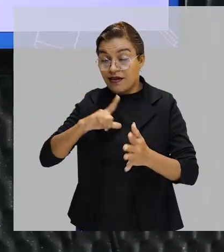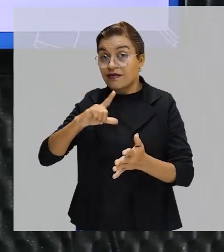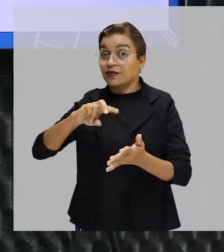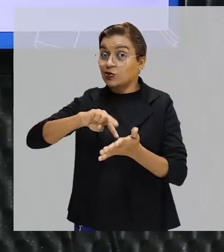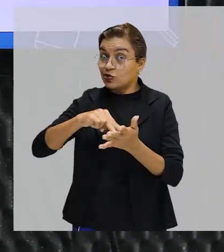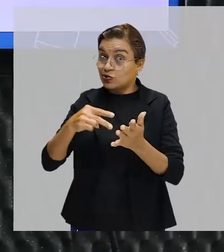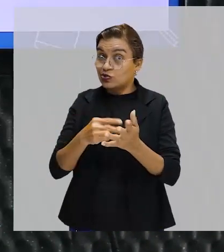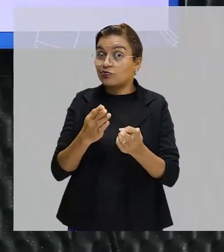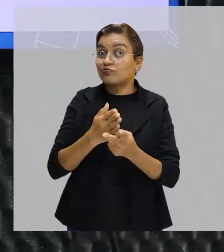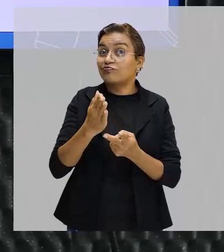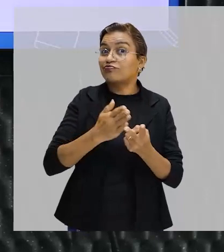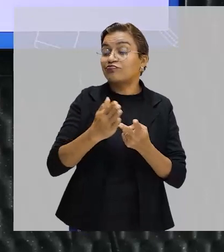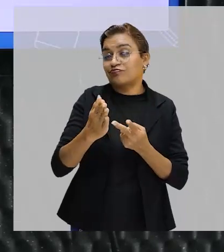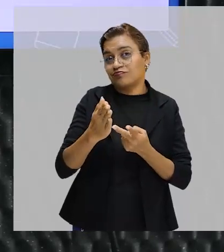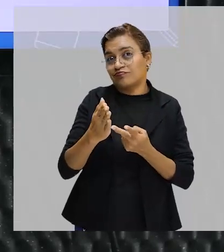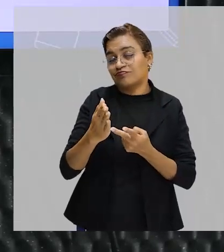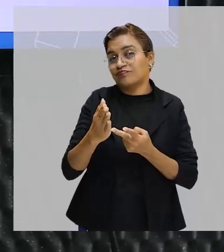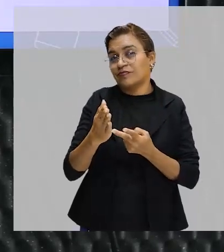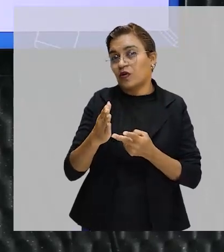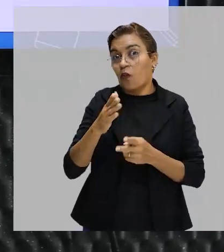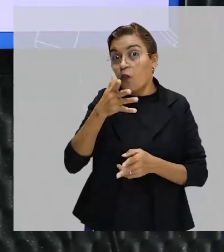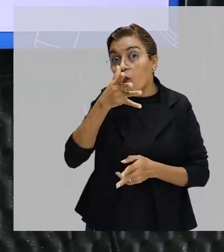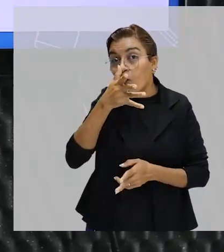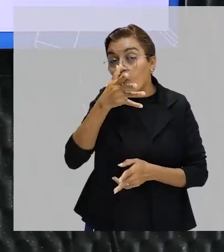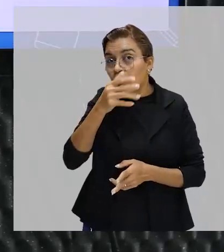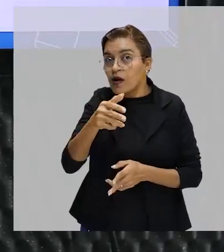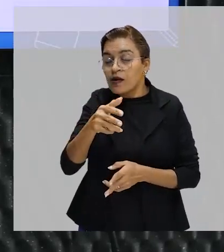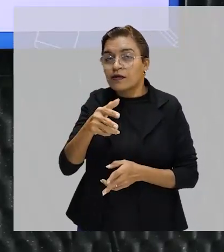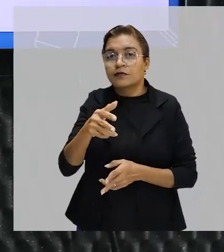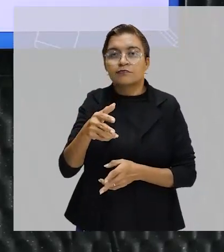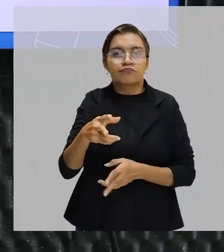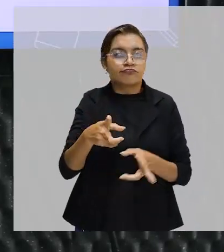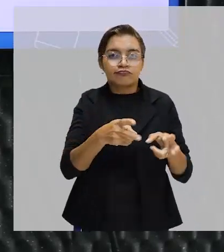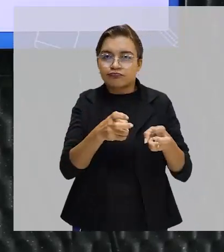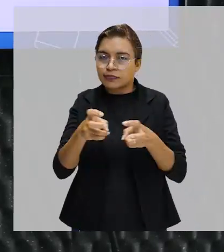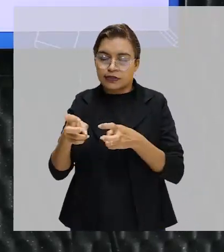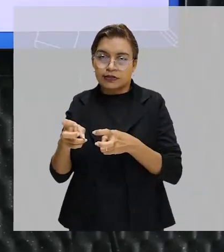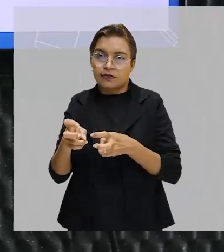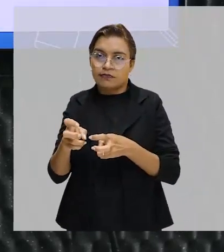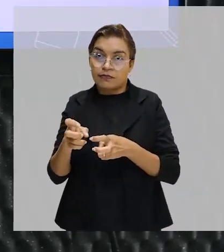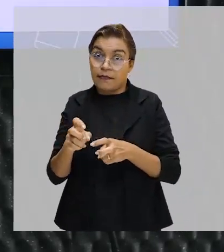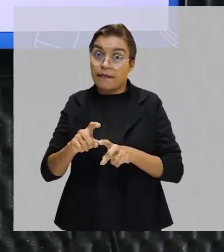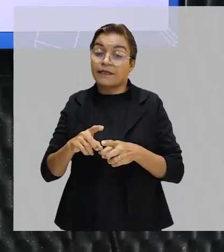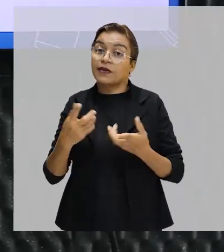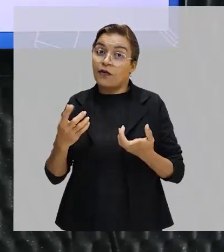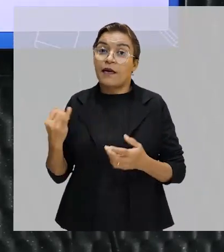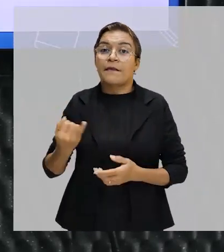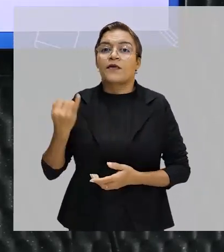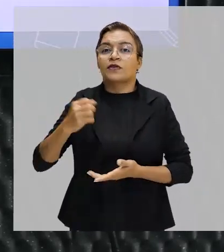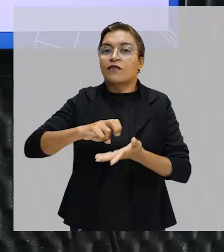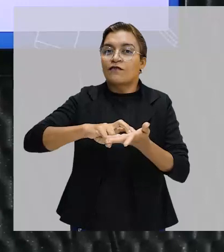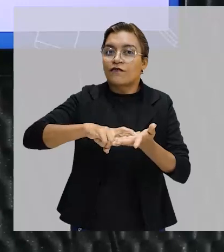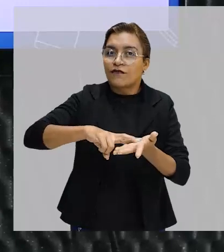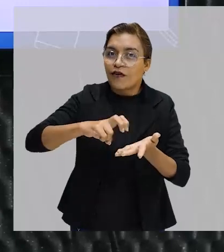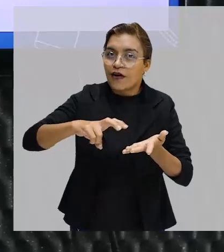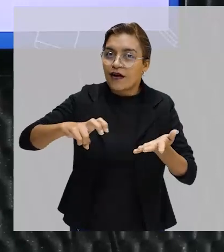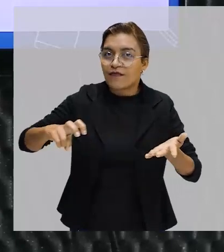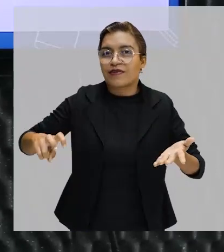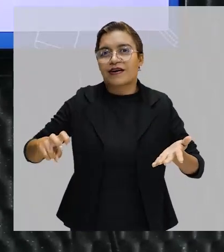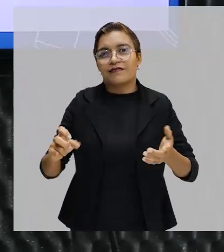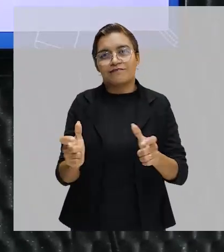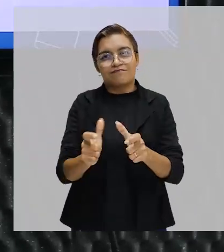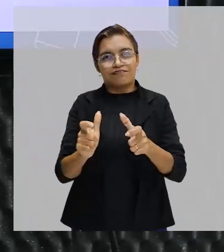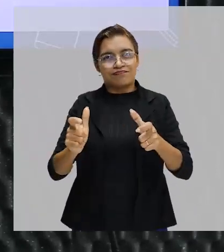forma muito sutil. Por isso que a gente precisa ampliar o nosso vocabulário para que a gente saiba o significado das